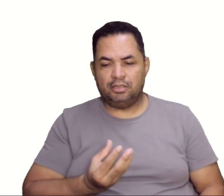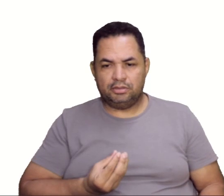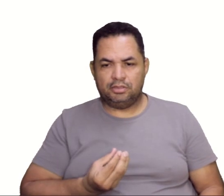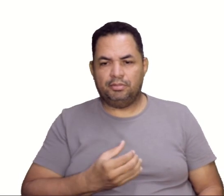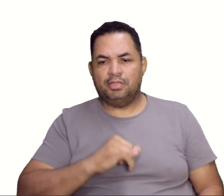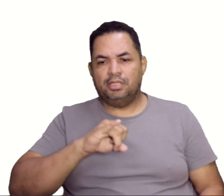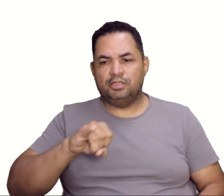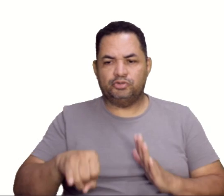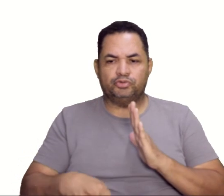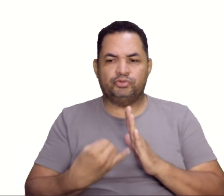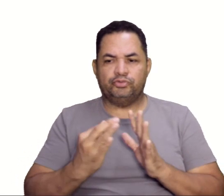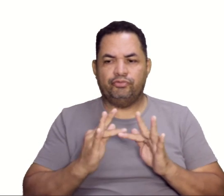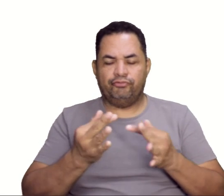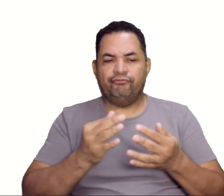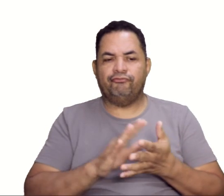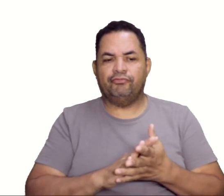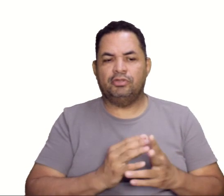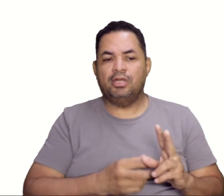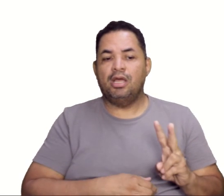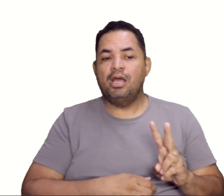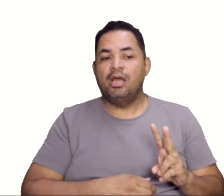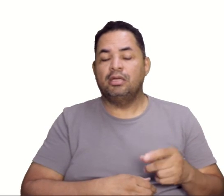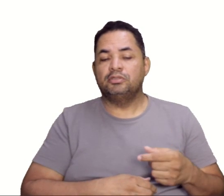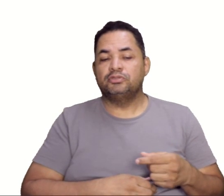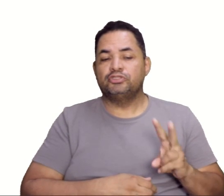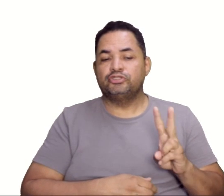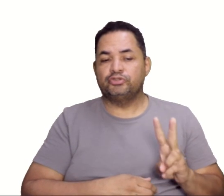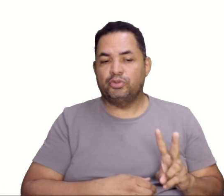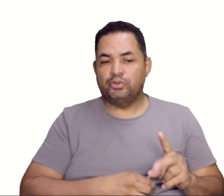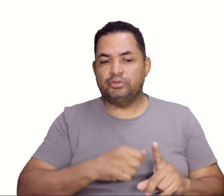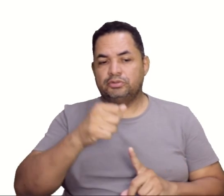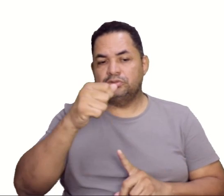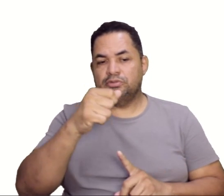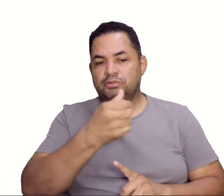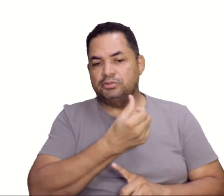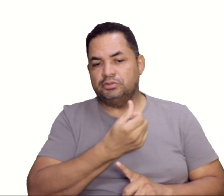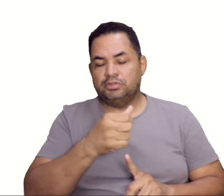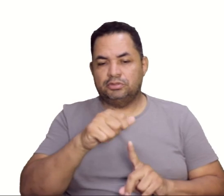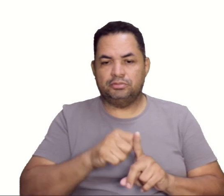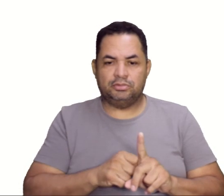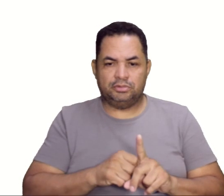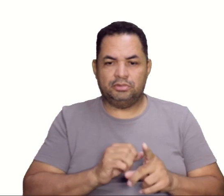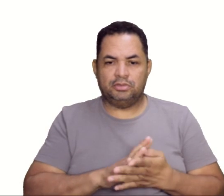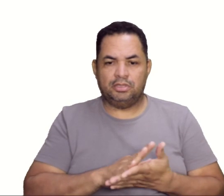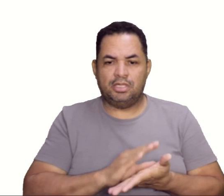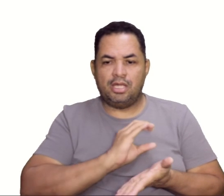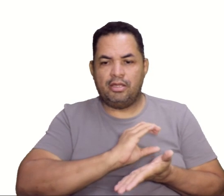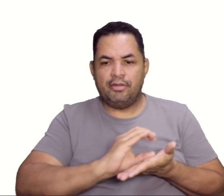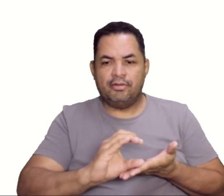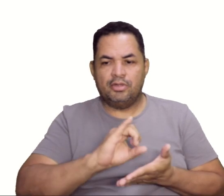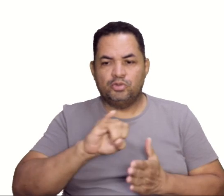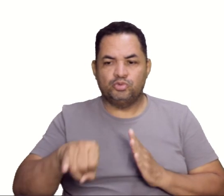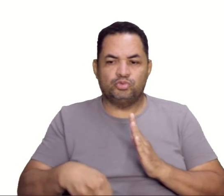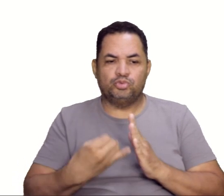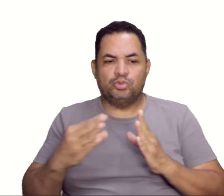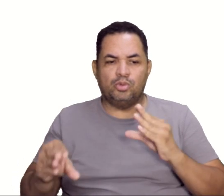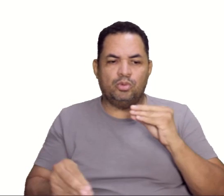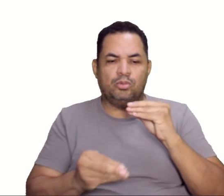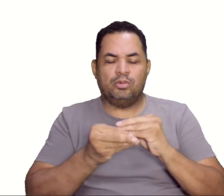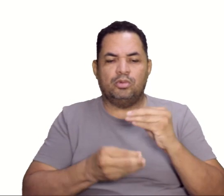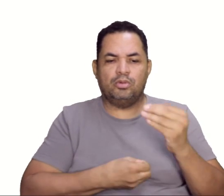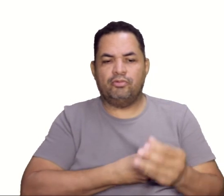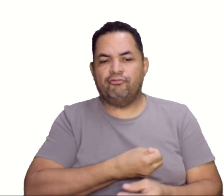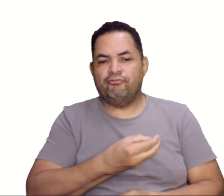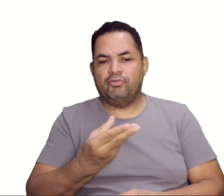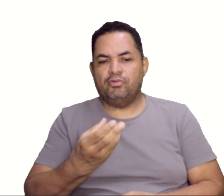fim de dois semestres uma pessoa que investiu a juro composto a quantia de R